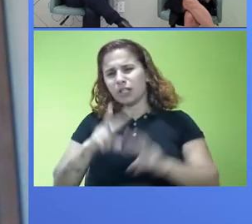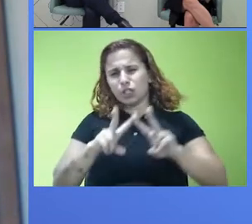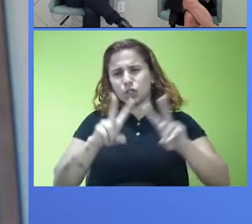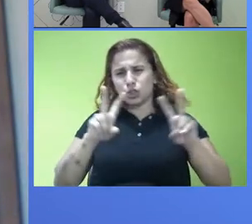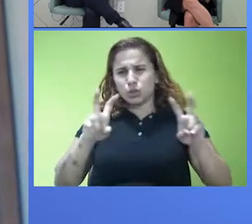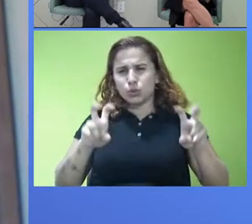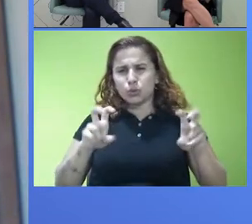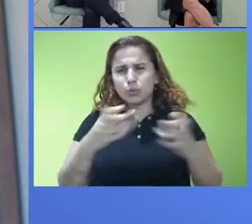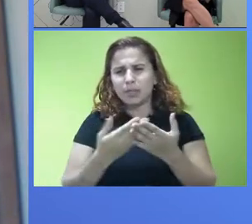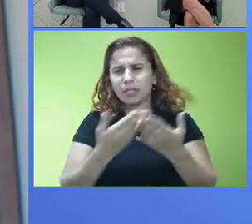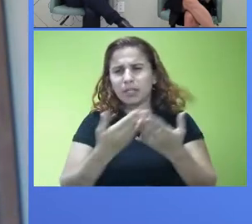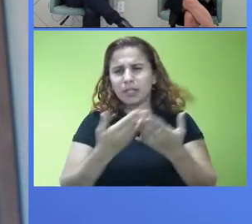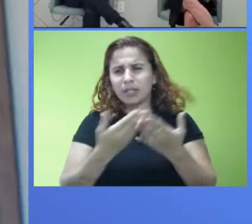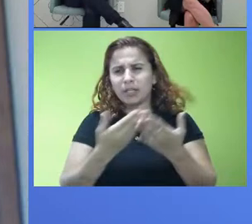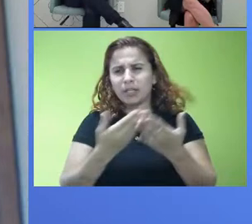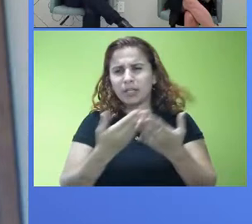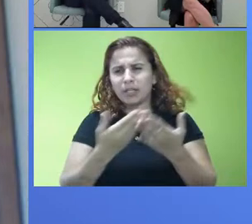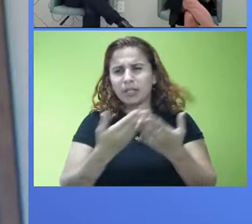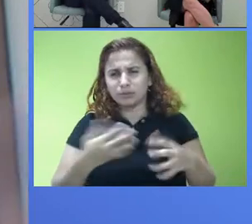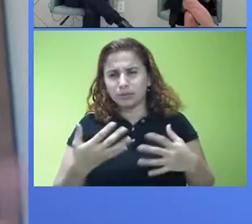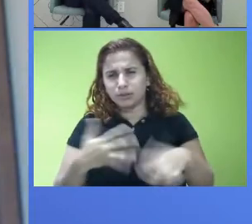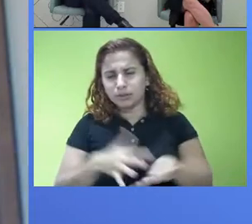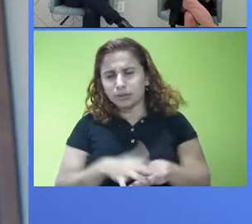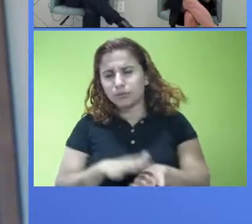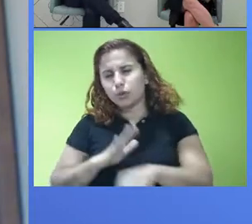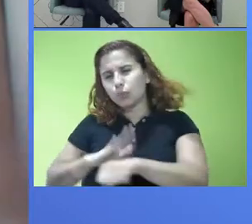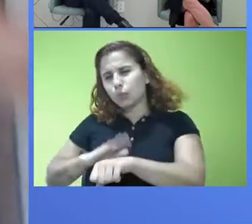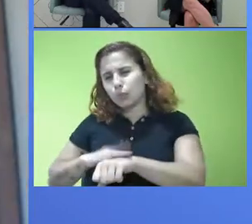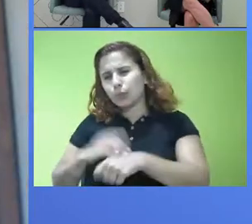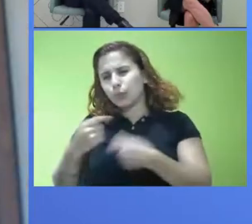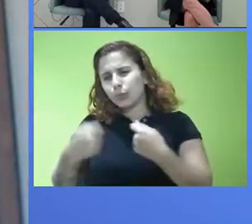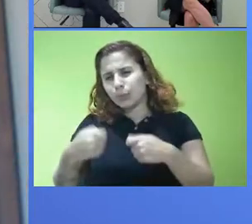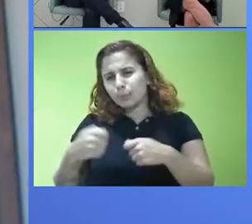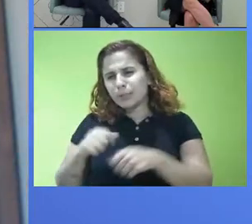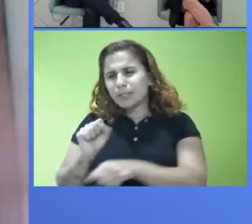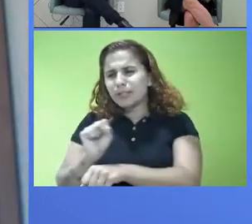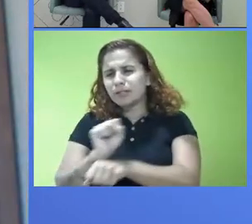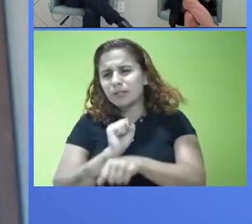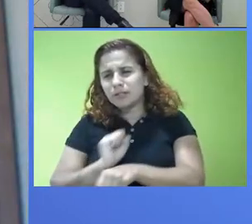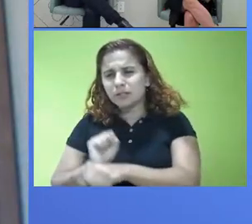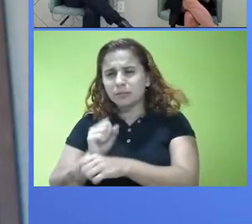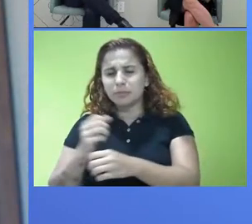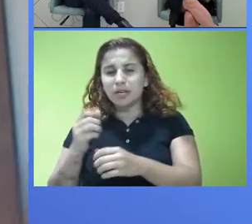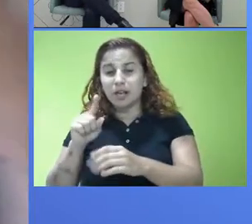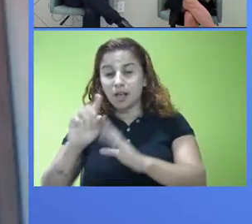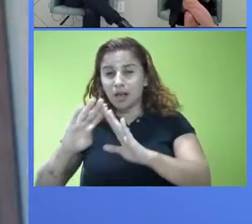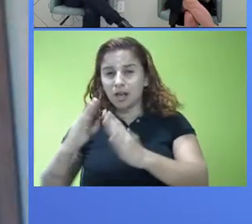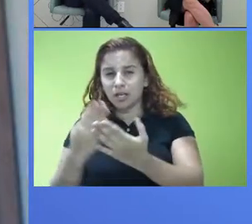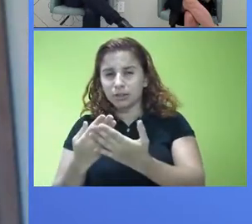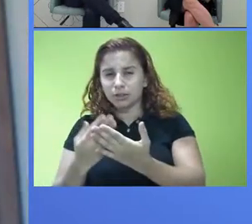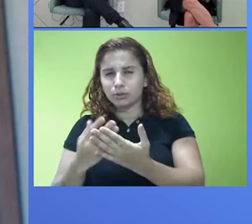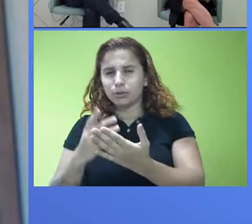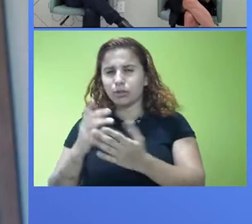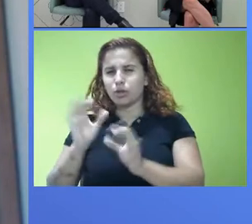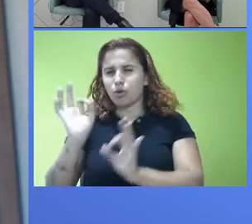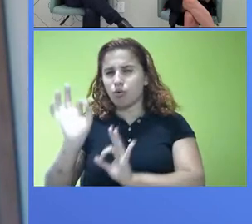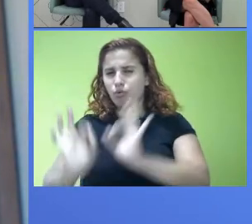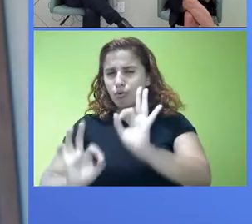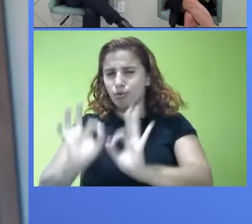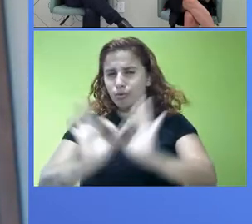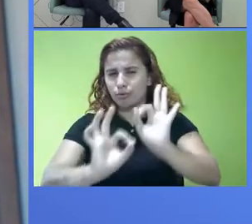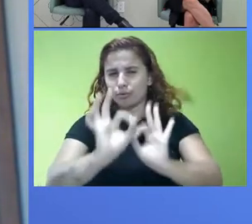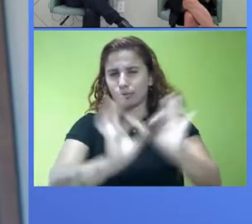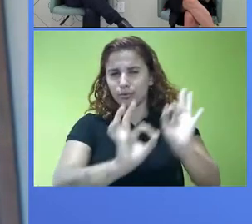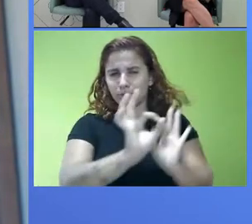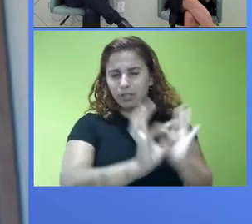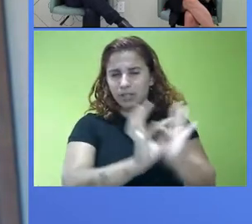gente precisa de... A gente vai aguardar as escolas regulares estarem preparadas para receber